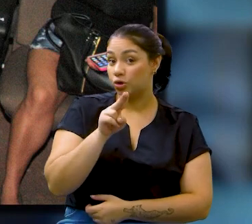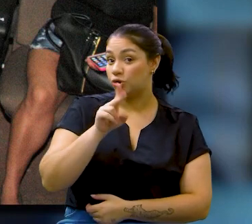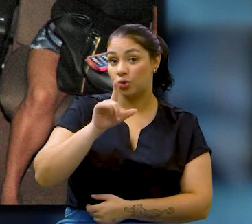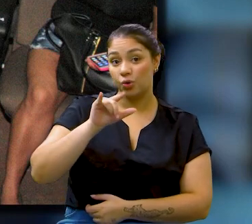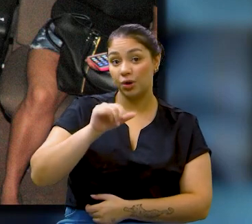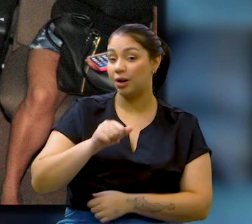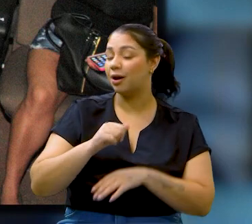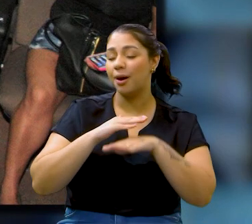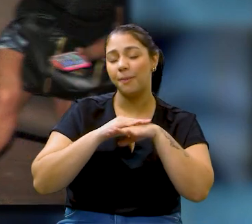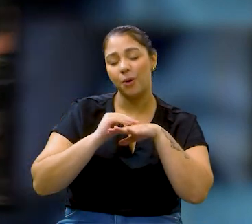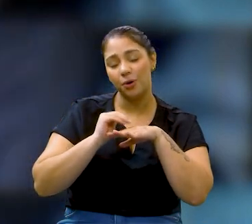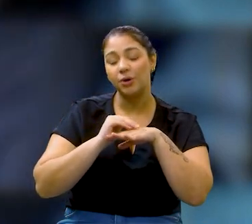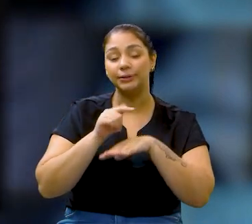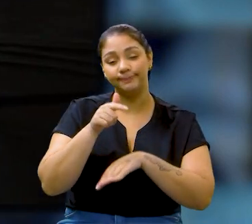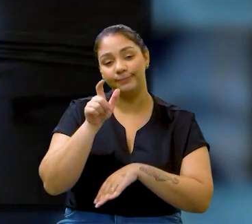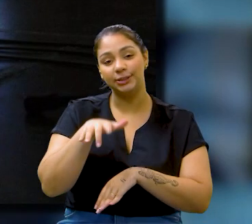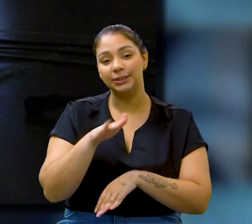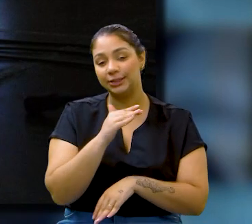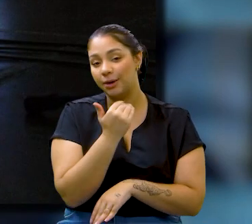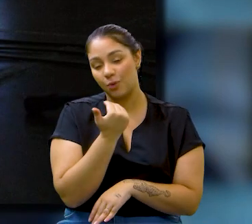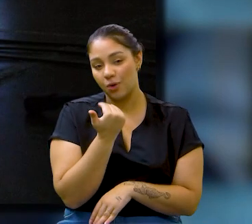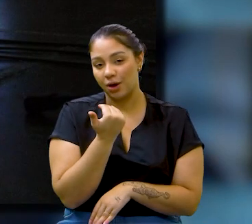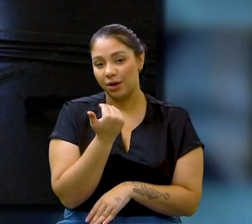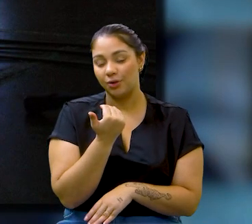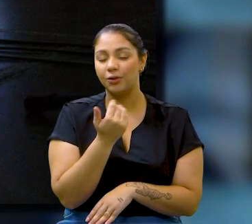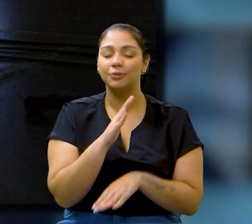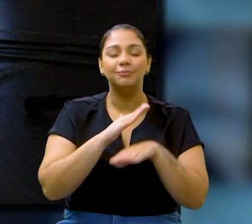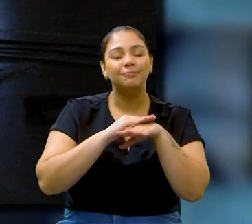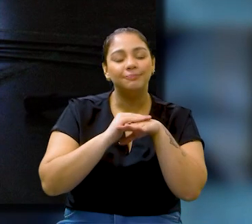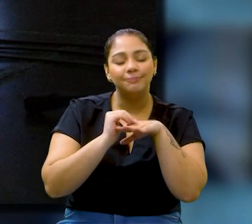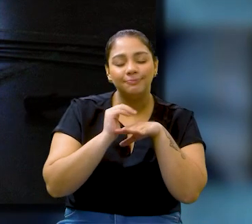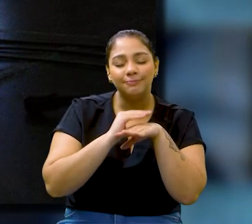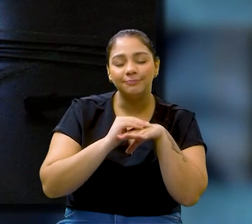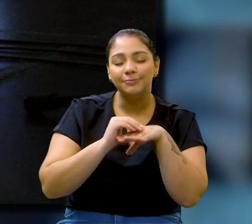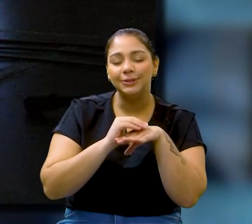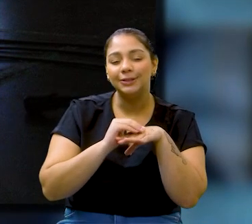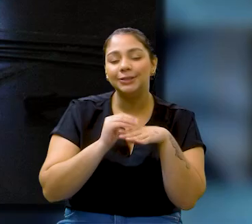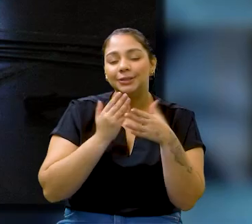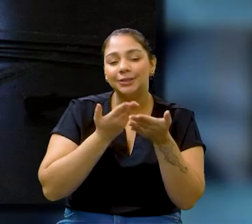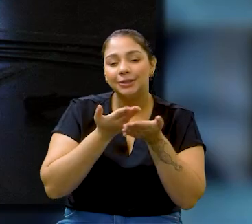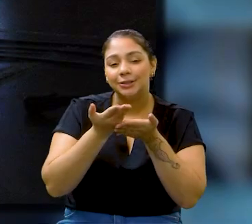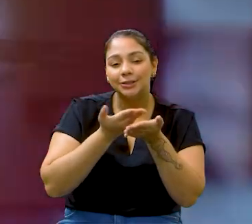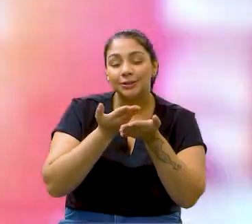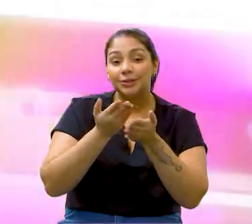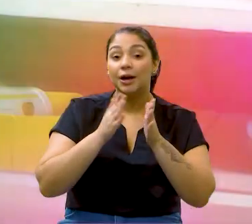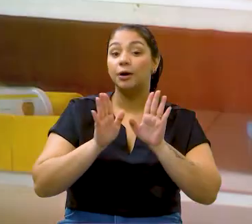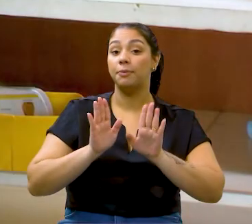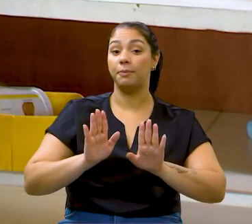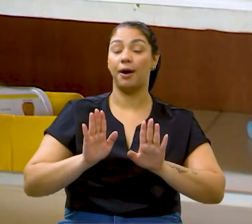pessoa muito amorosa, ela já faleceu, era uma pessoa muito querida, amorosa, mas